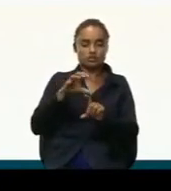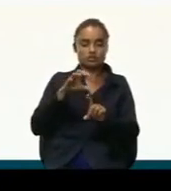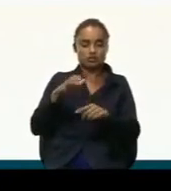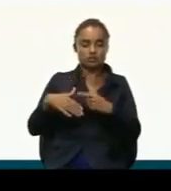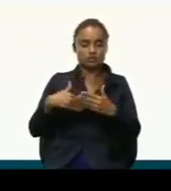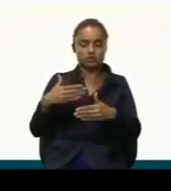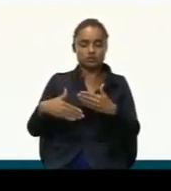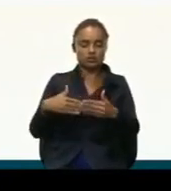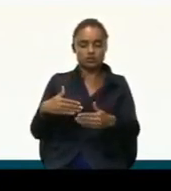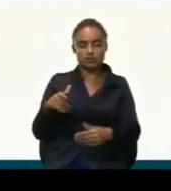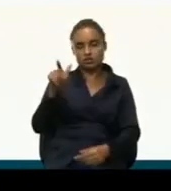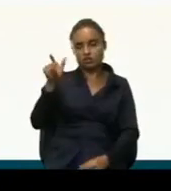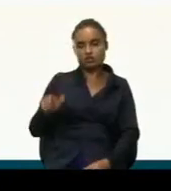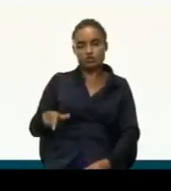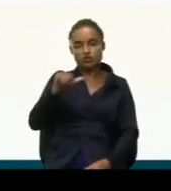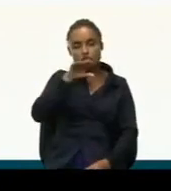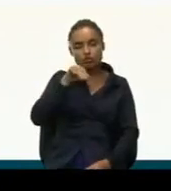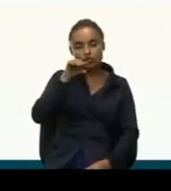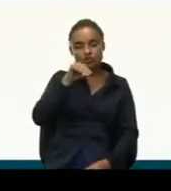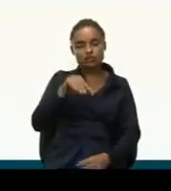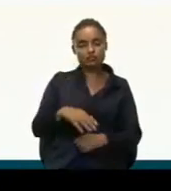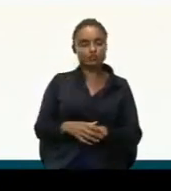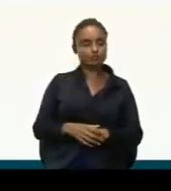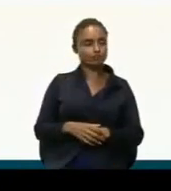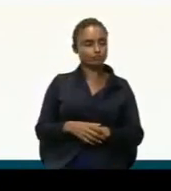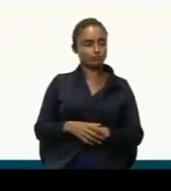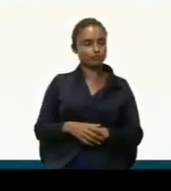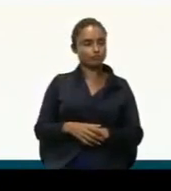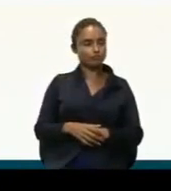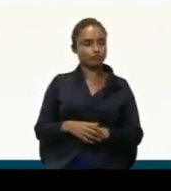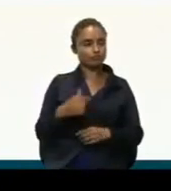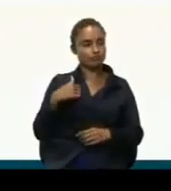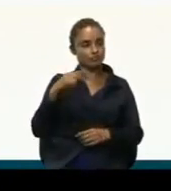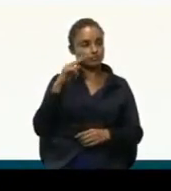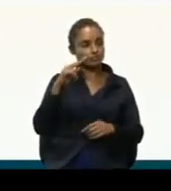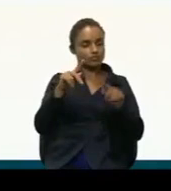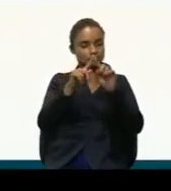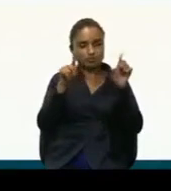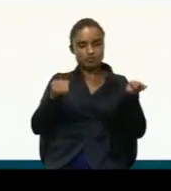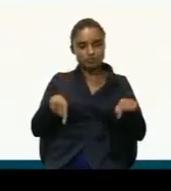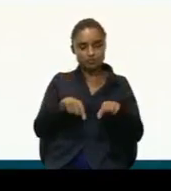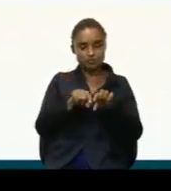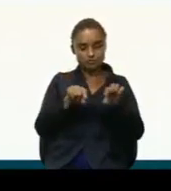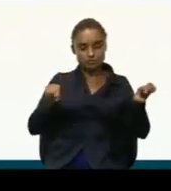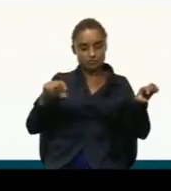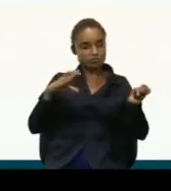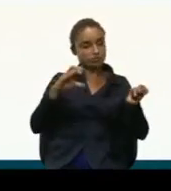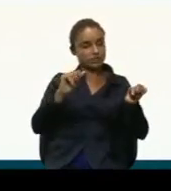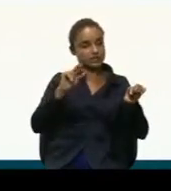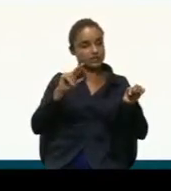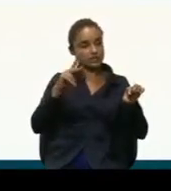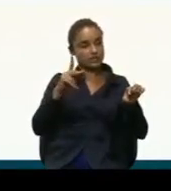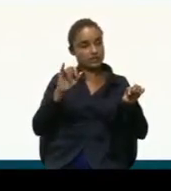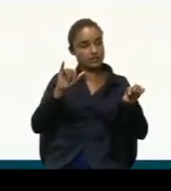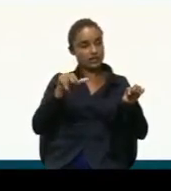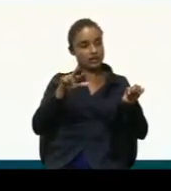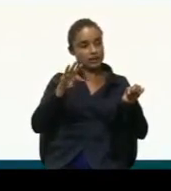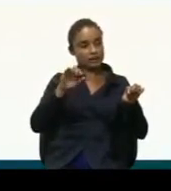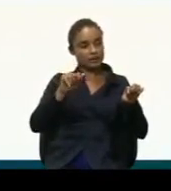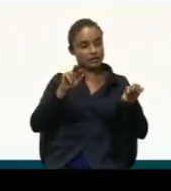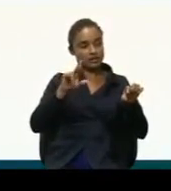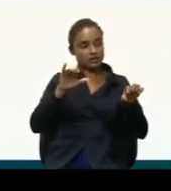Na próxima imagem aqui a gente vê uma bancada de carpintaria. Então a gente tem um local